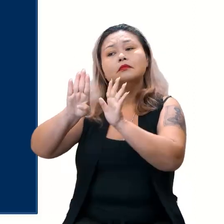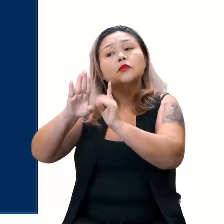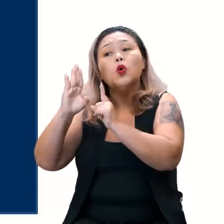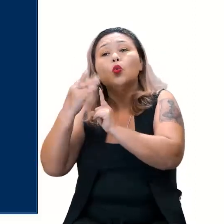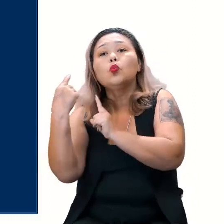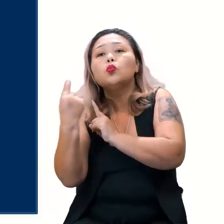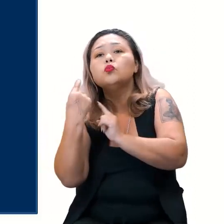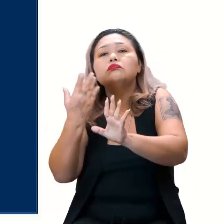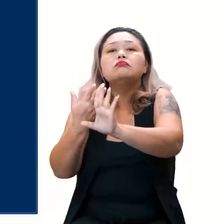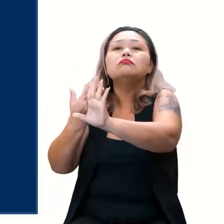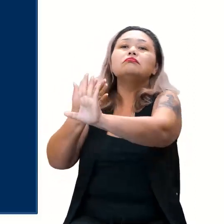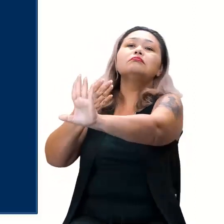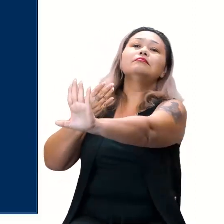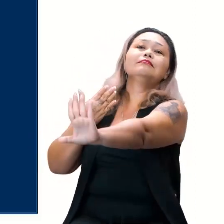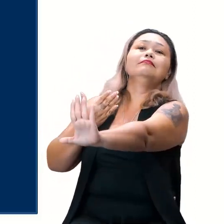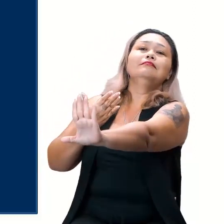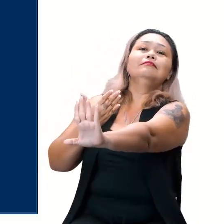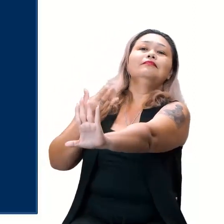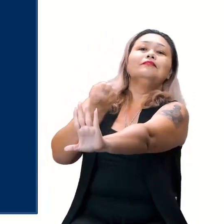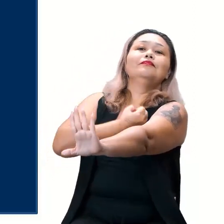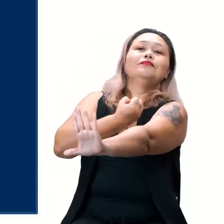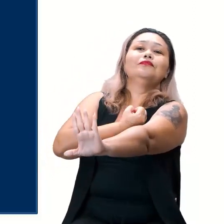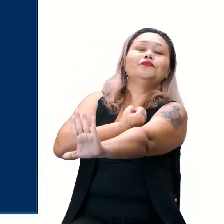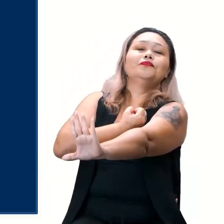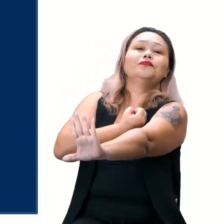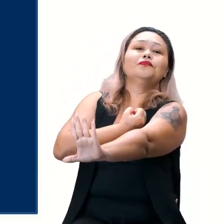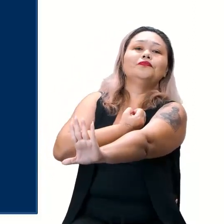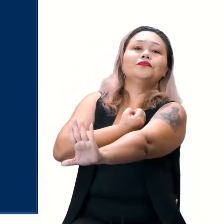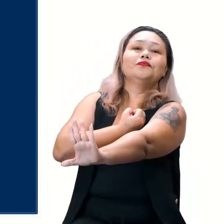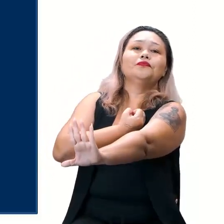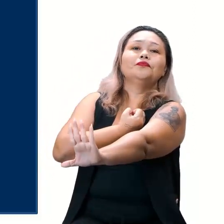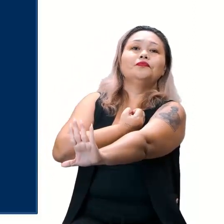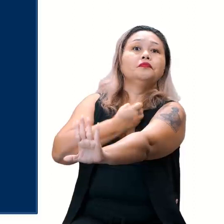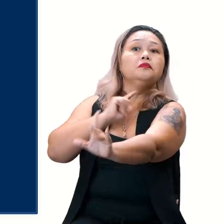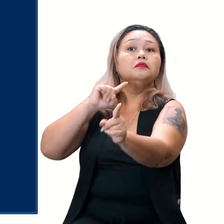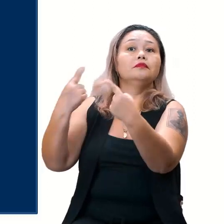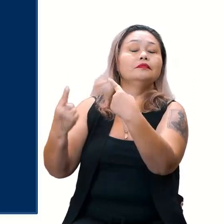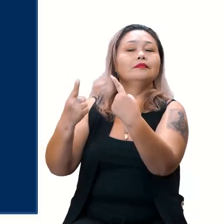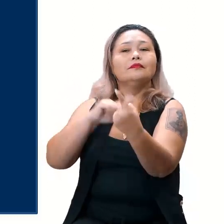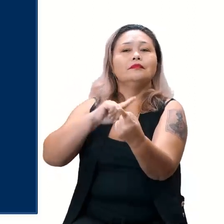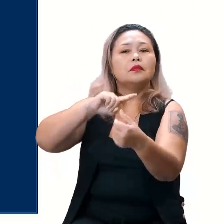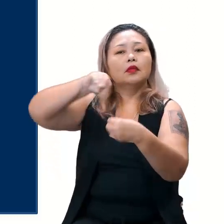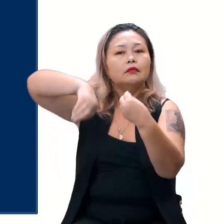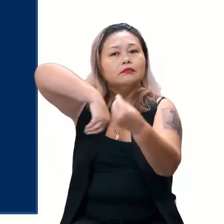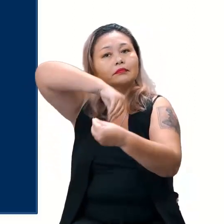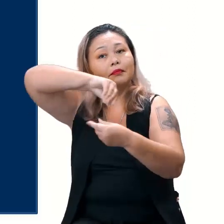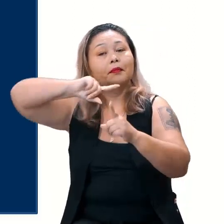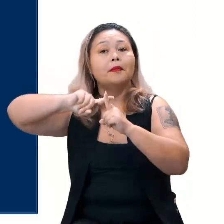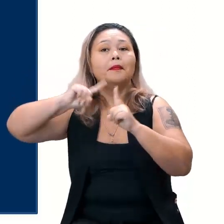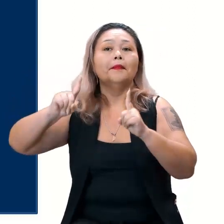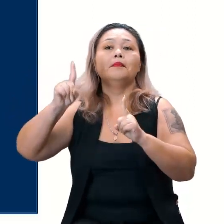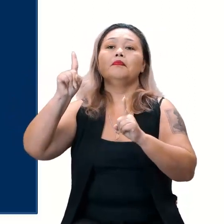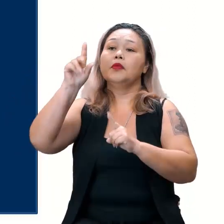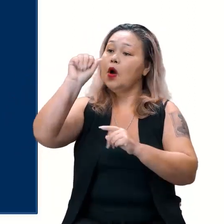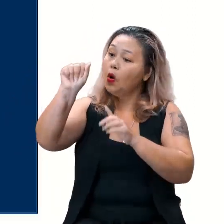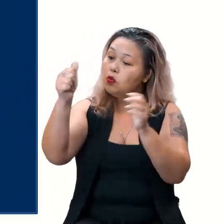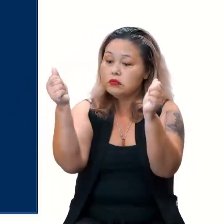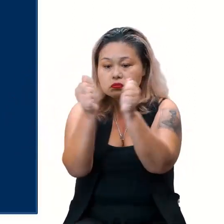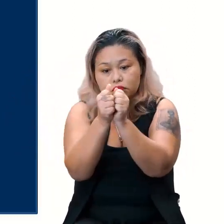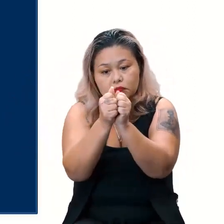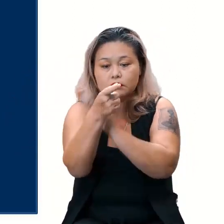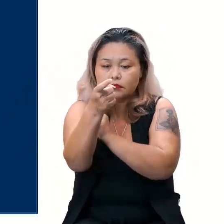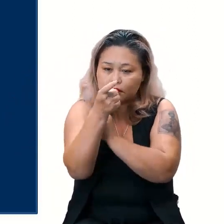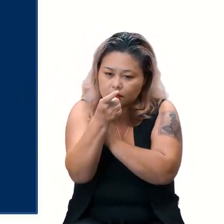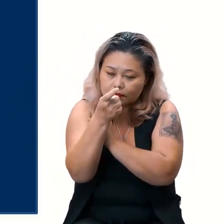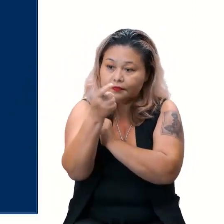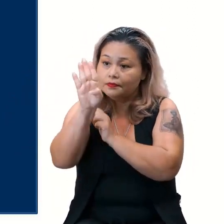o termo independente. Então, tanto faz, né? Pode estar fora da ordem, mas o A é quem está grudadinho no X e